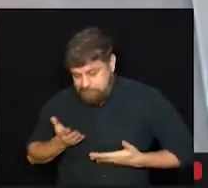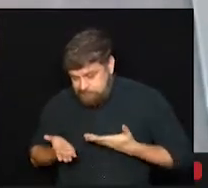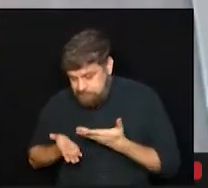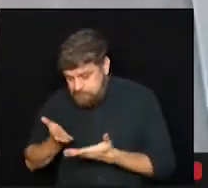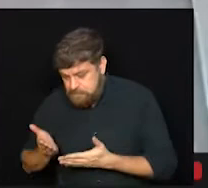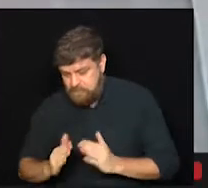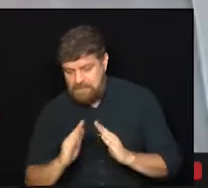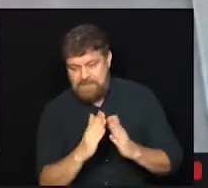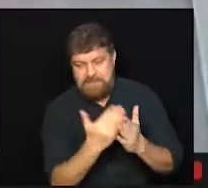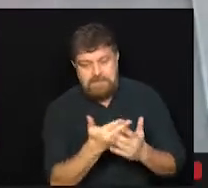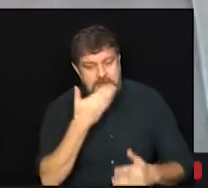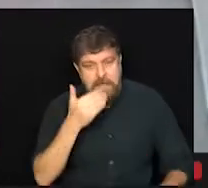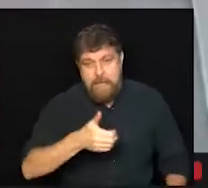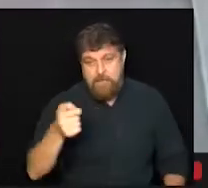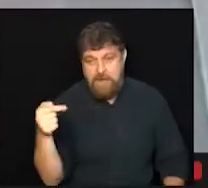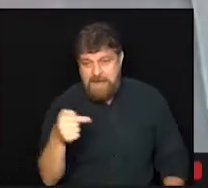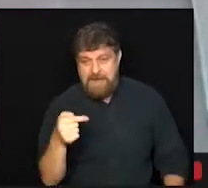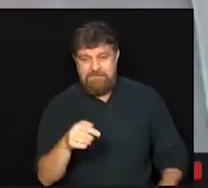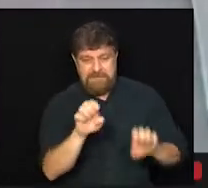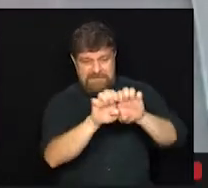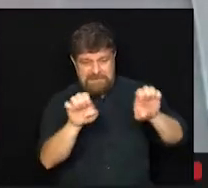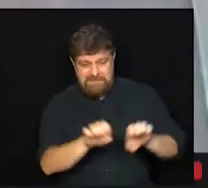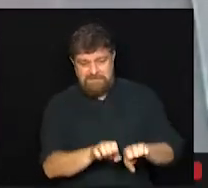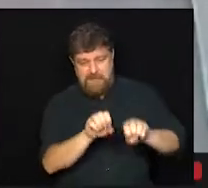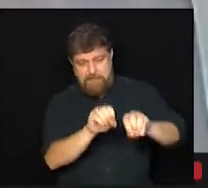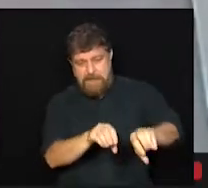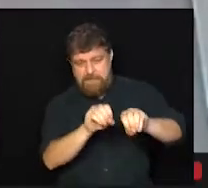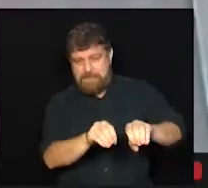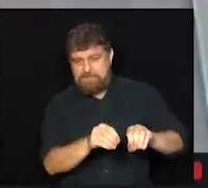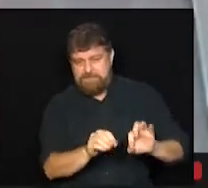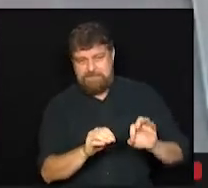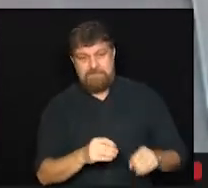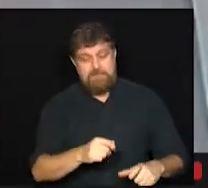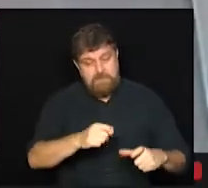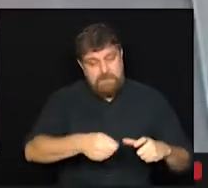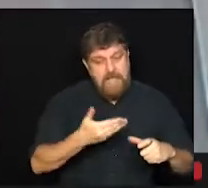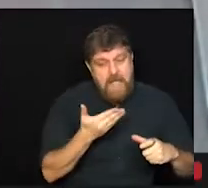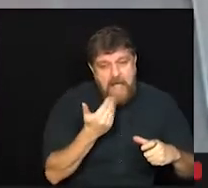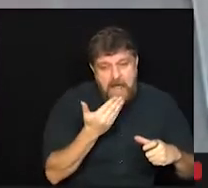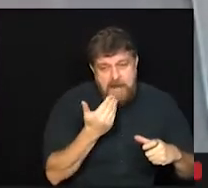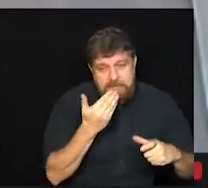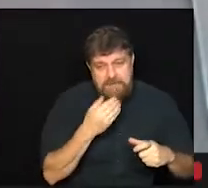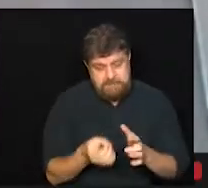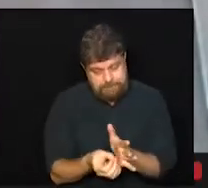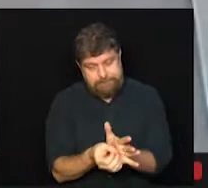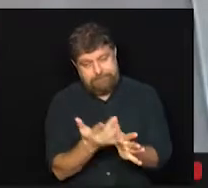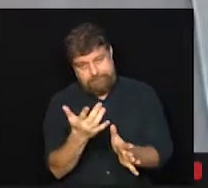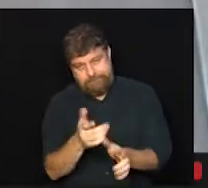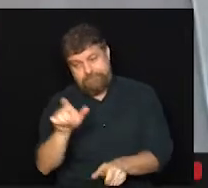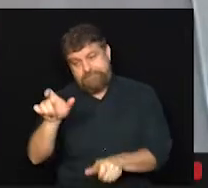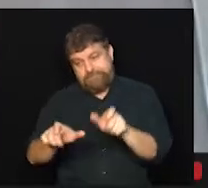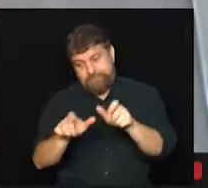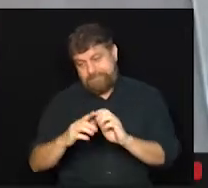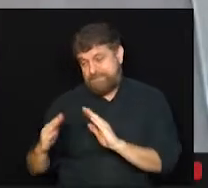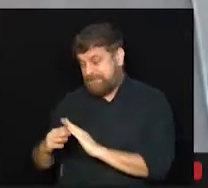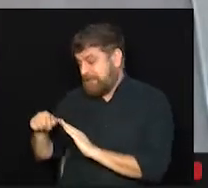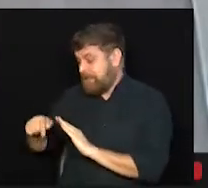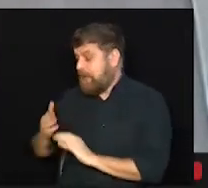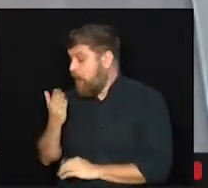na escola, onde vão ter uma instrução adequada, etc., etc., alimentação, para alguns casos, que falta